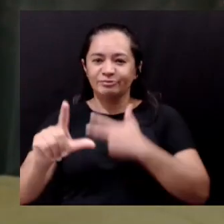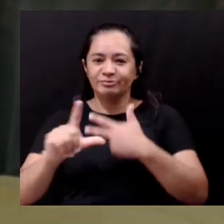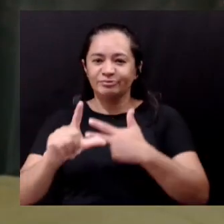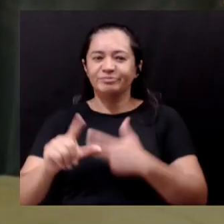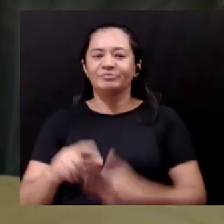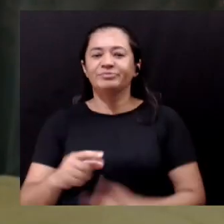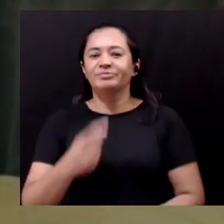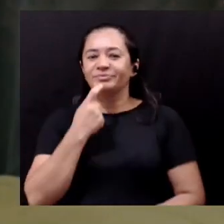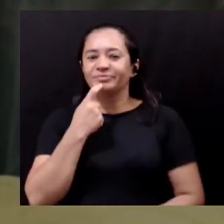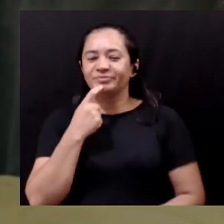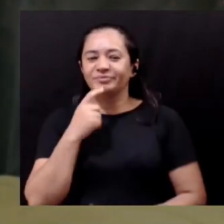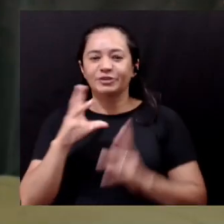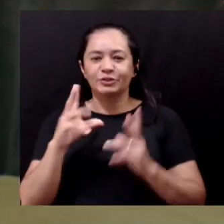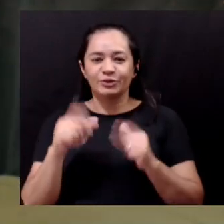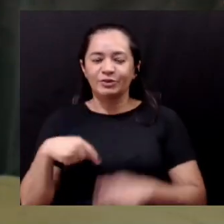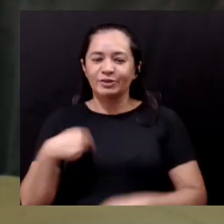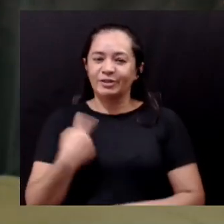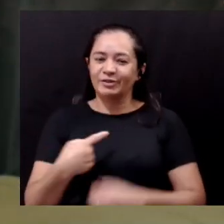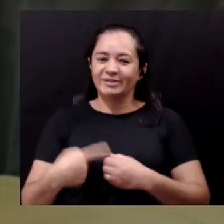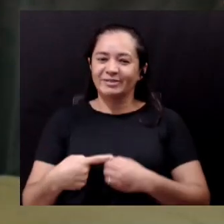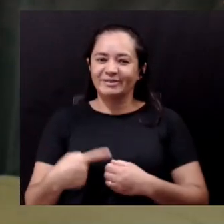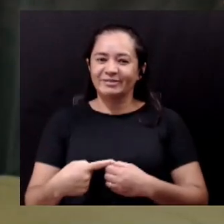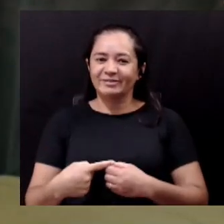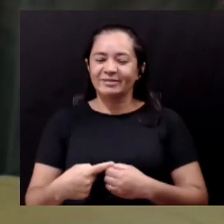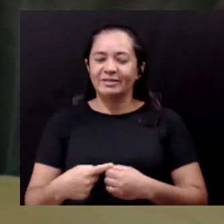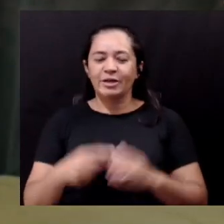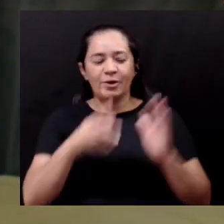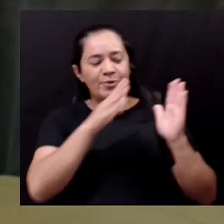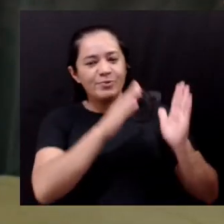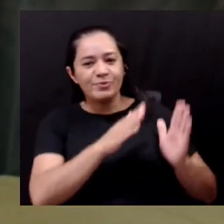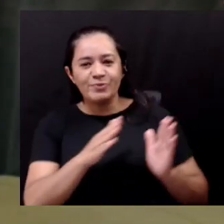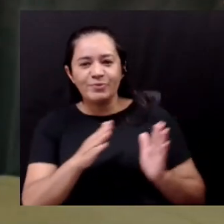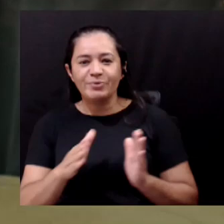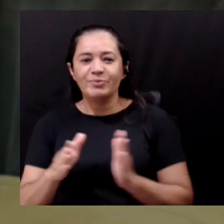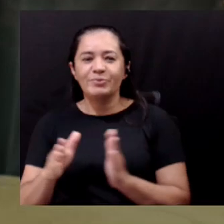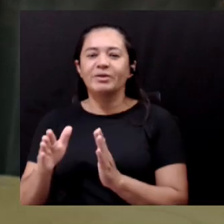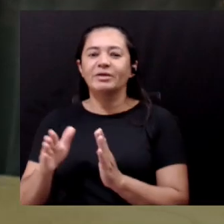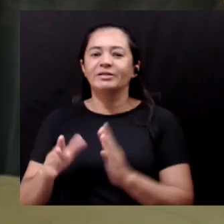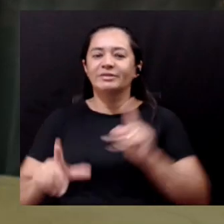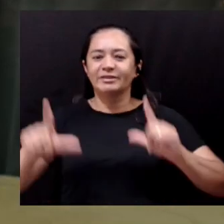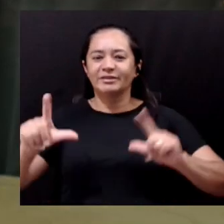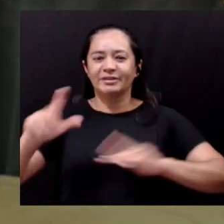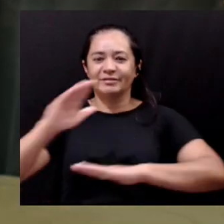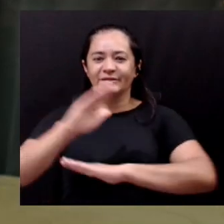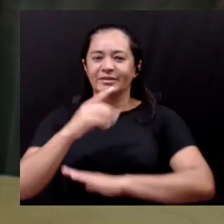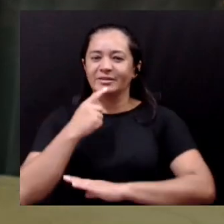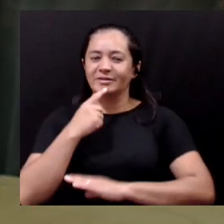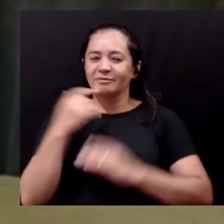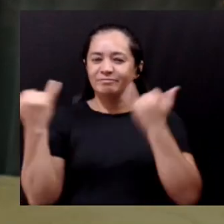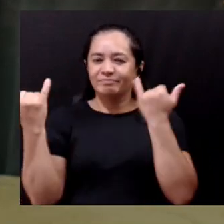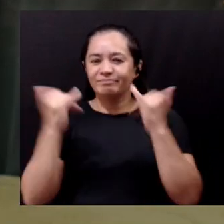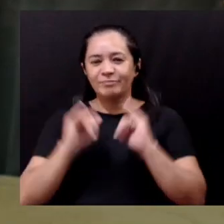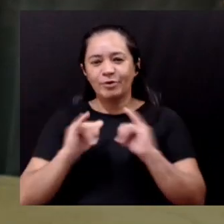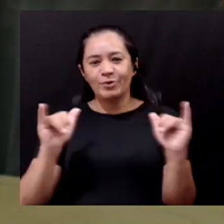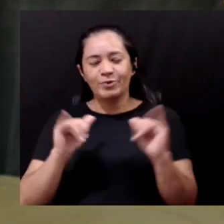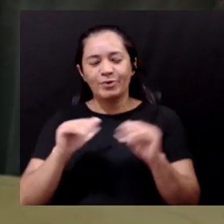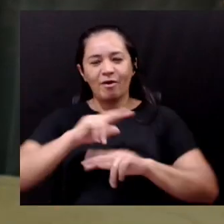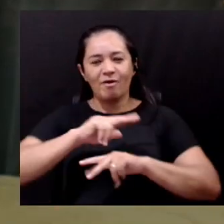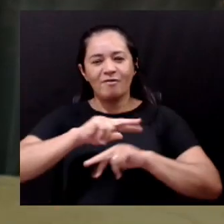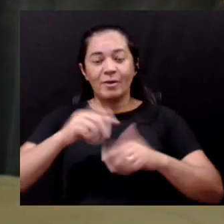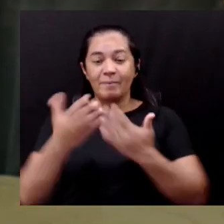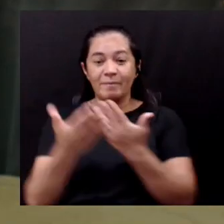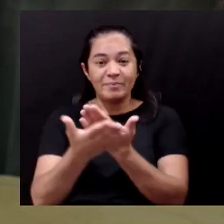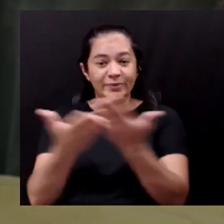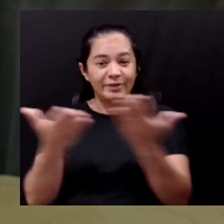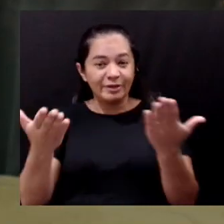toda a nossa metrópole, e a programação da TV Câmara Campinas, bem informativa e diversificada para você que está aí do